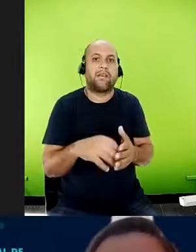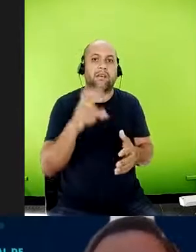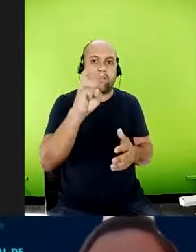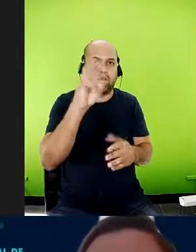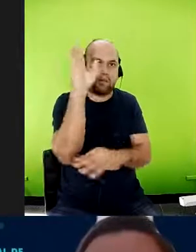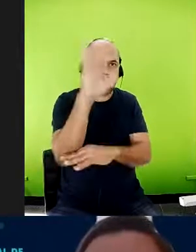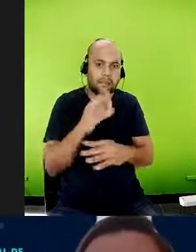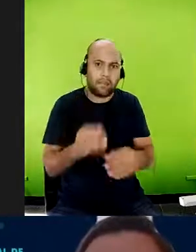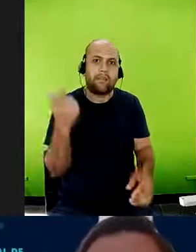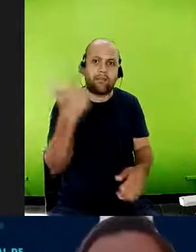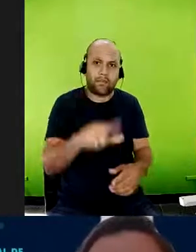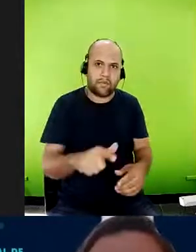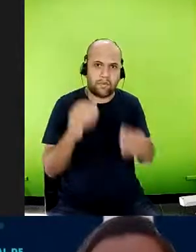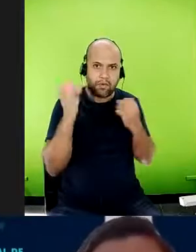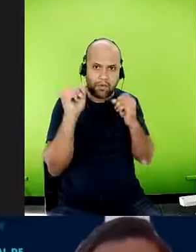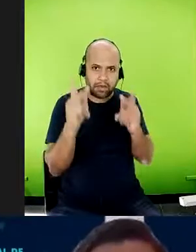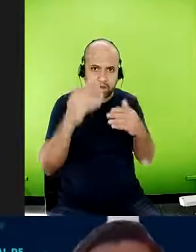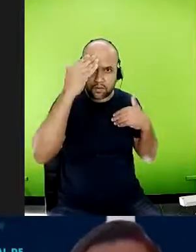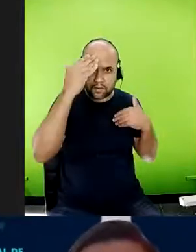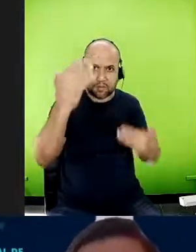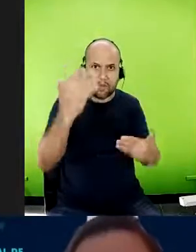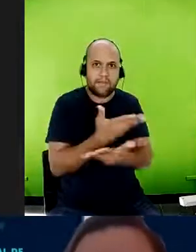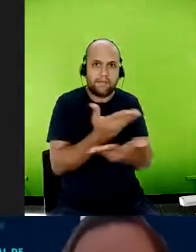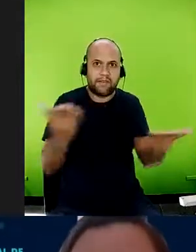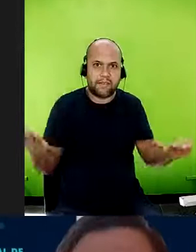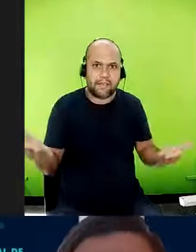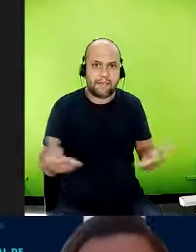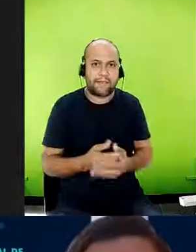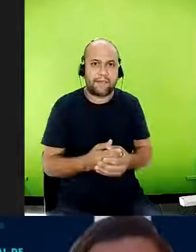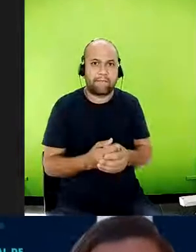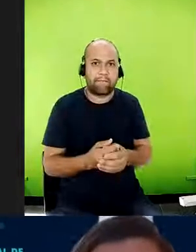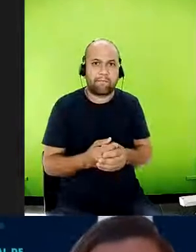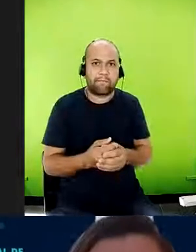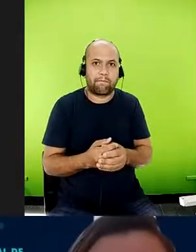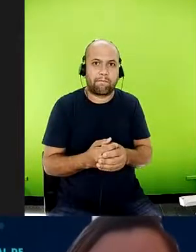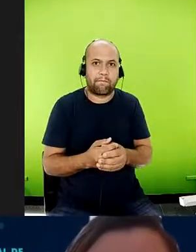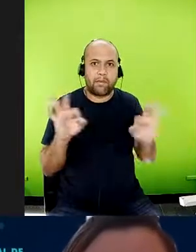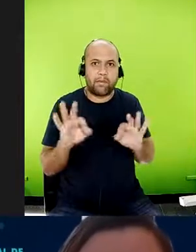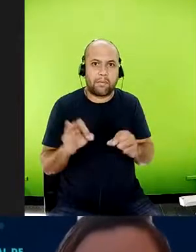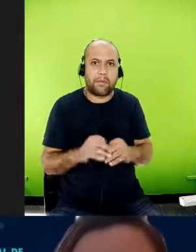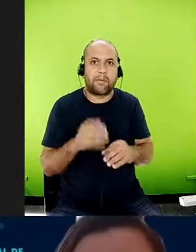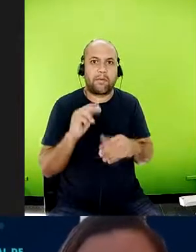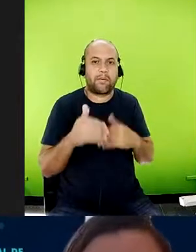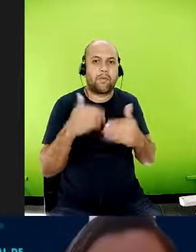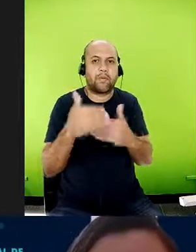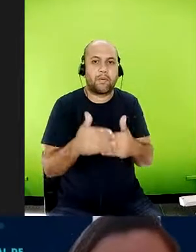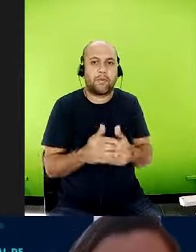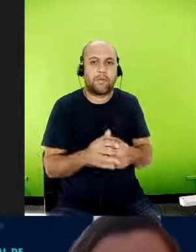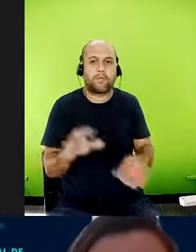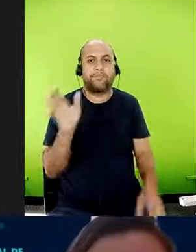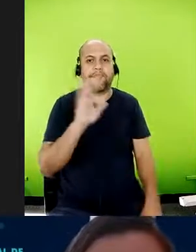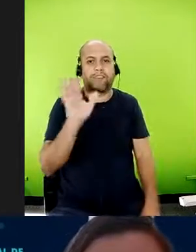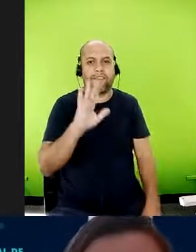a obrigado a todo mundo ou acho que o resto de dia e até o sol prazer Total